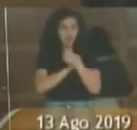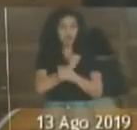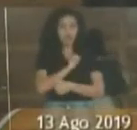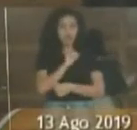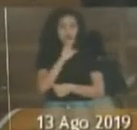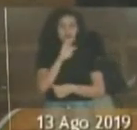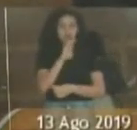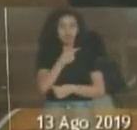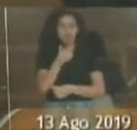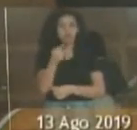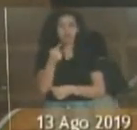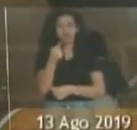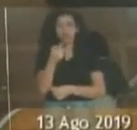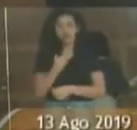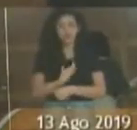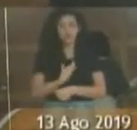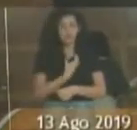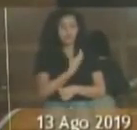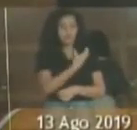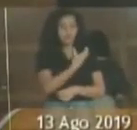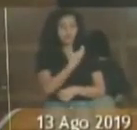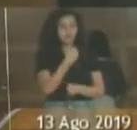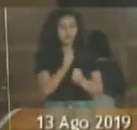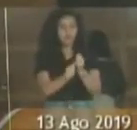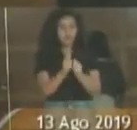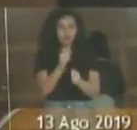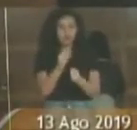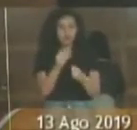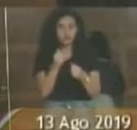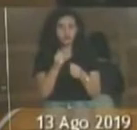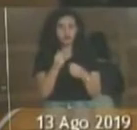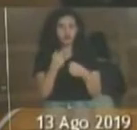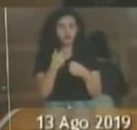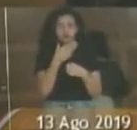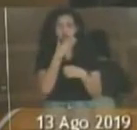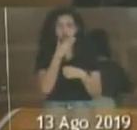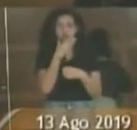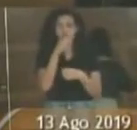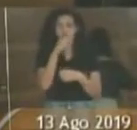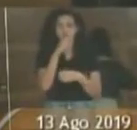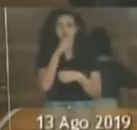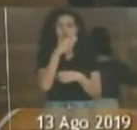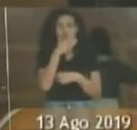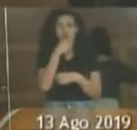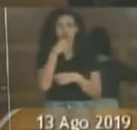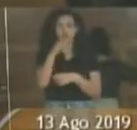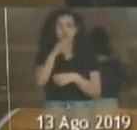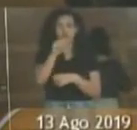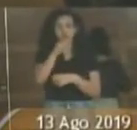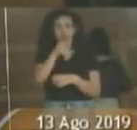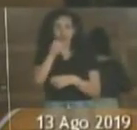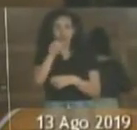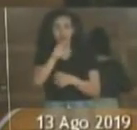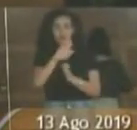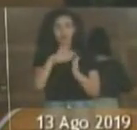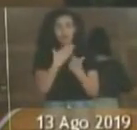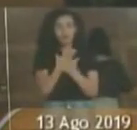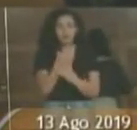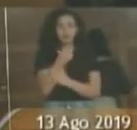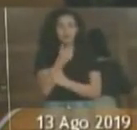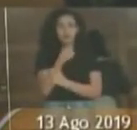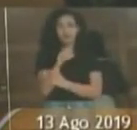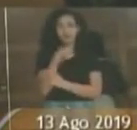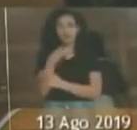número 027, concedendo a medalha honorífica Mérito Lopes Trovão ao sensei Mário Cadena. Requerimento